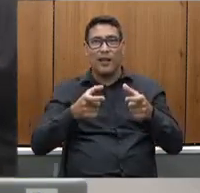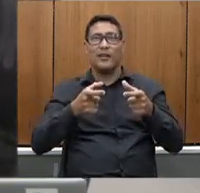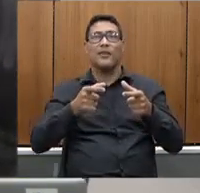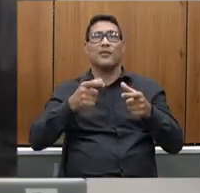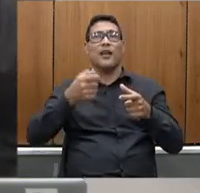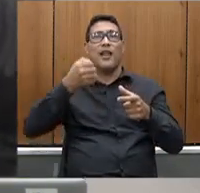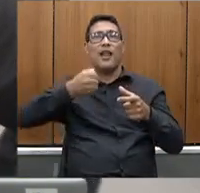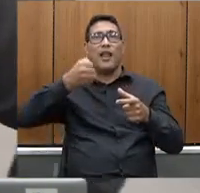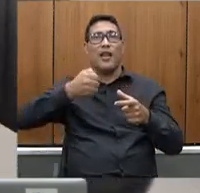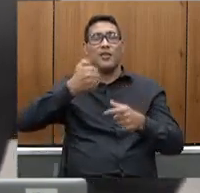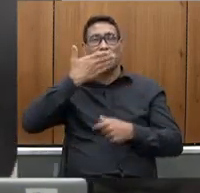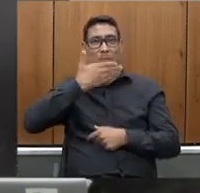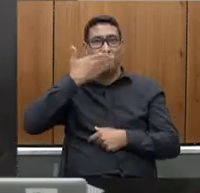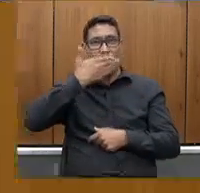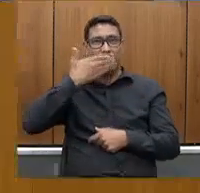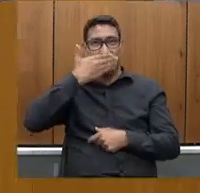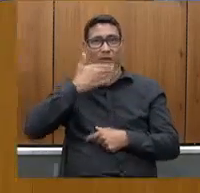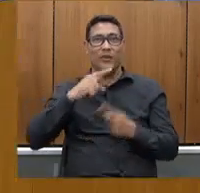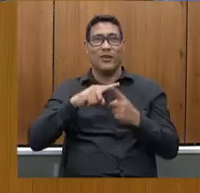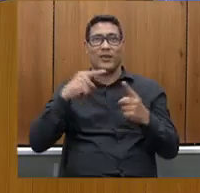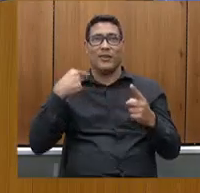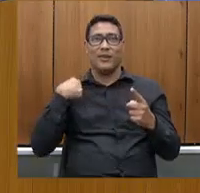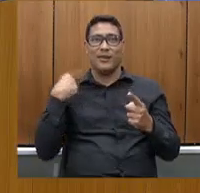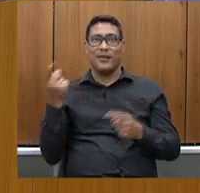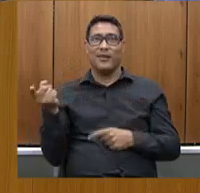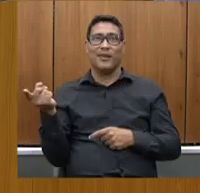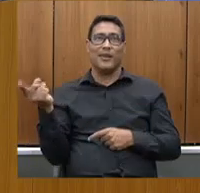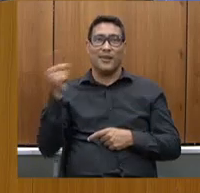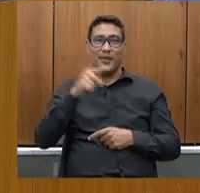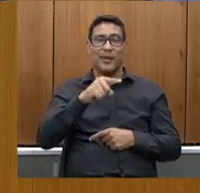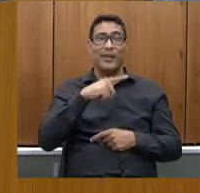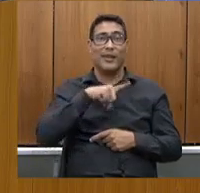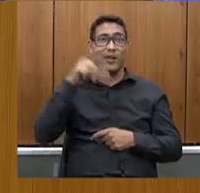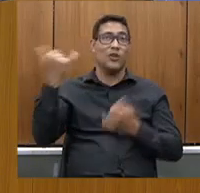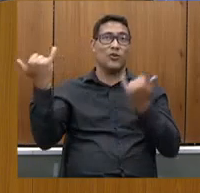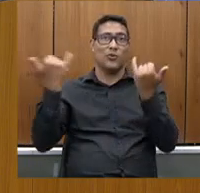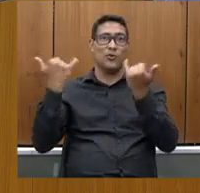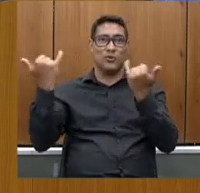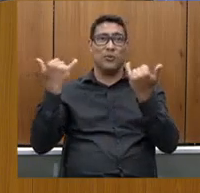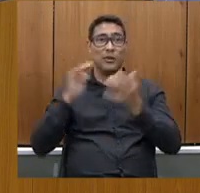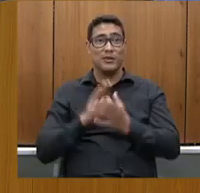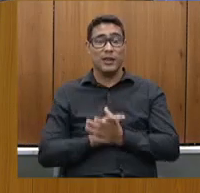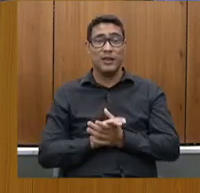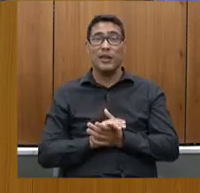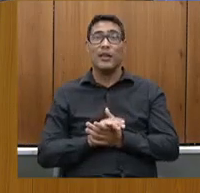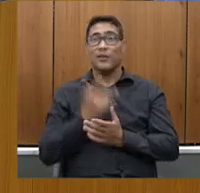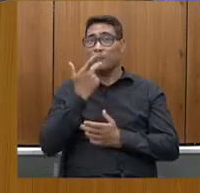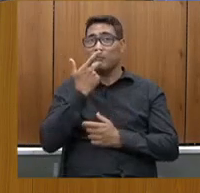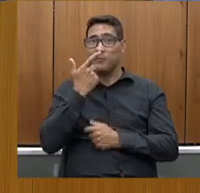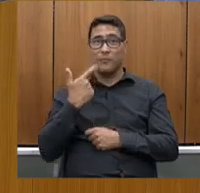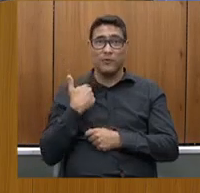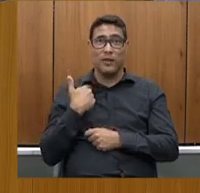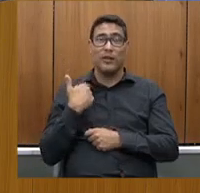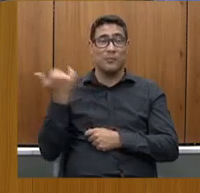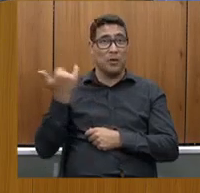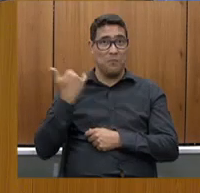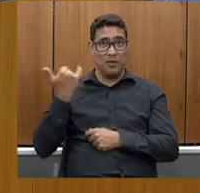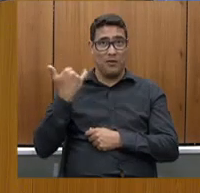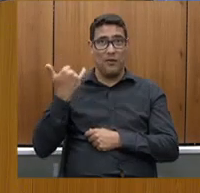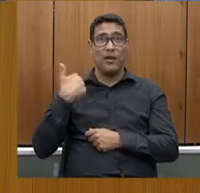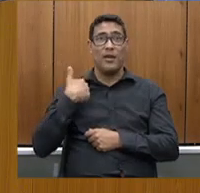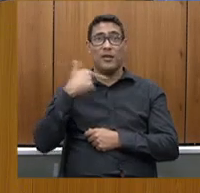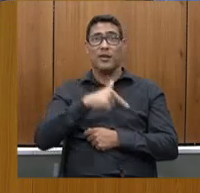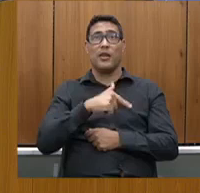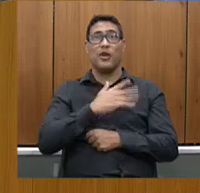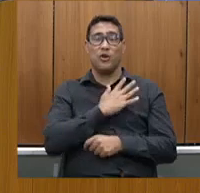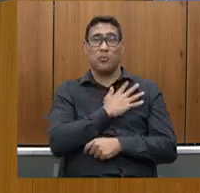até achar essa paz o deputado João Leite pelo Giovana o dia contou para Deputado eles não disseram que conta pra gente que ser Comandante